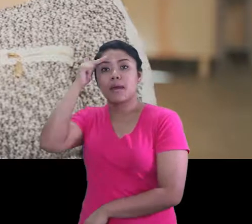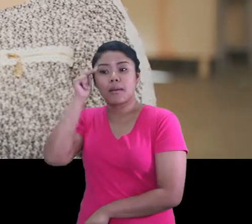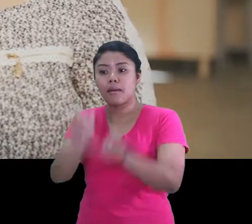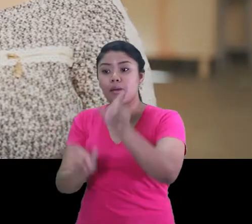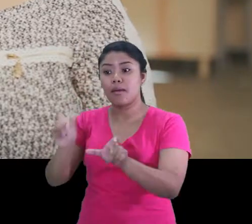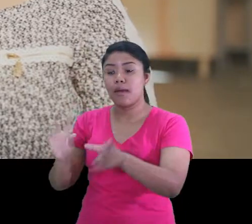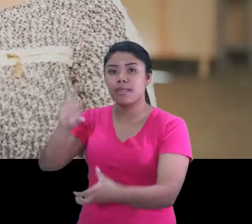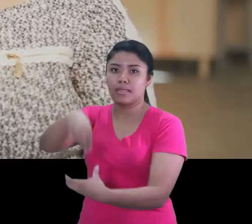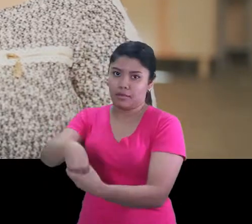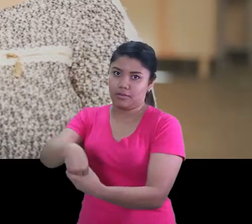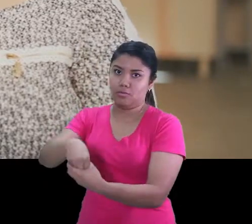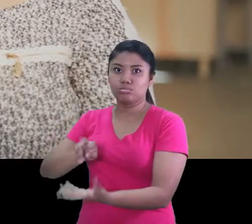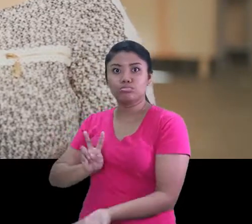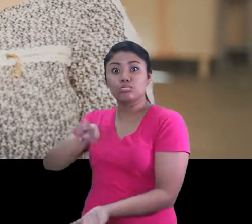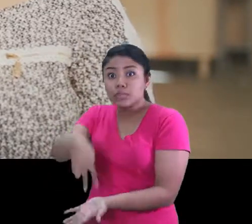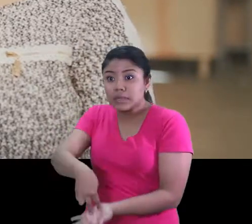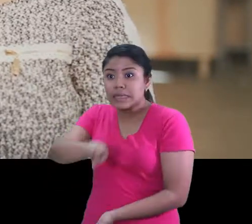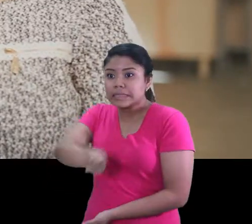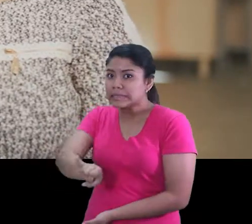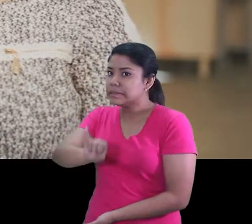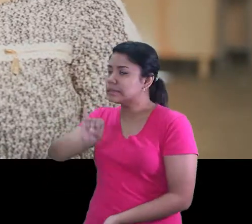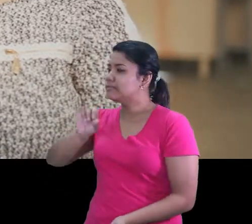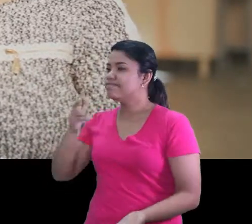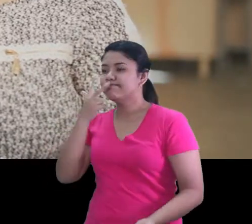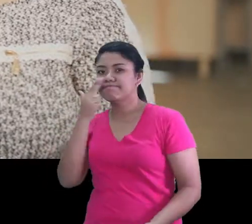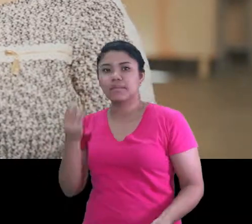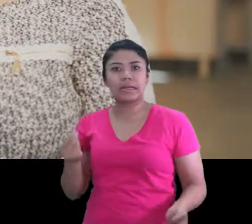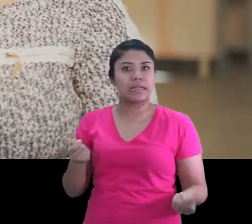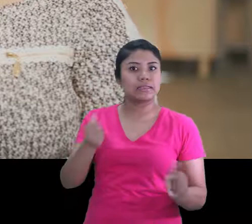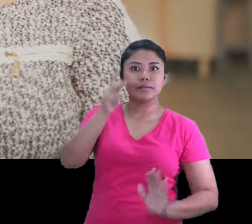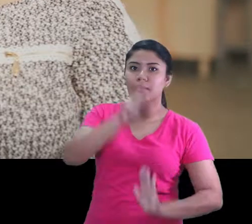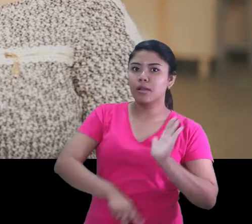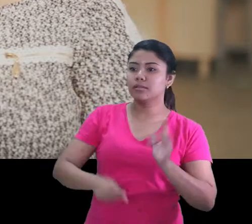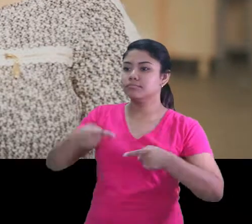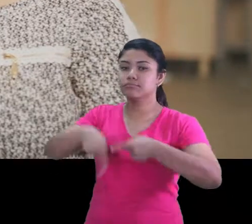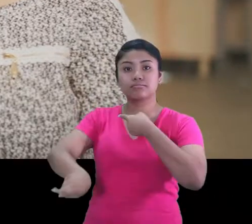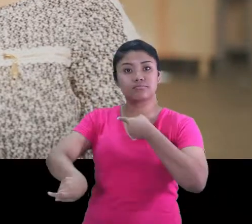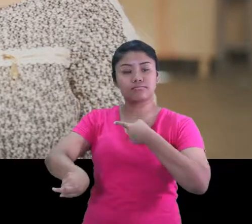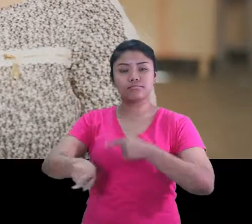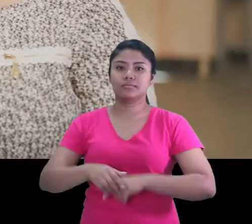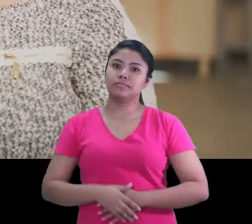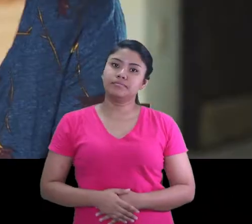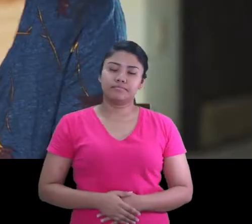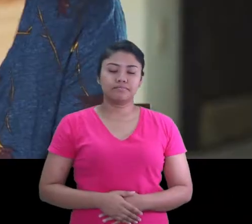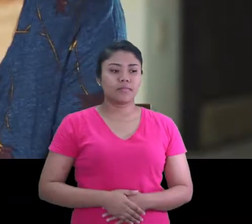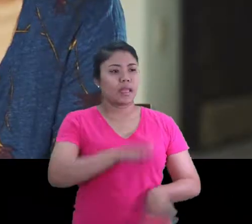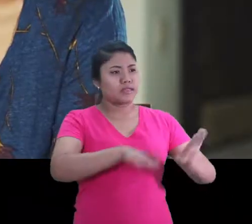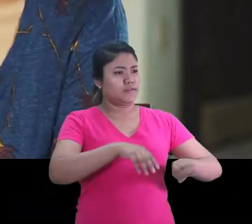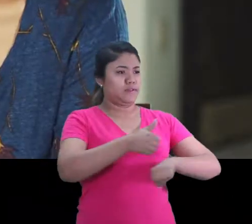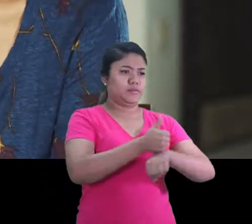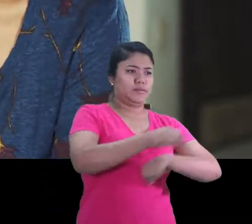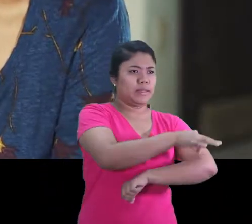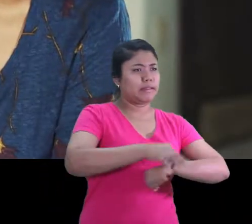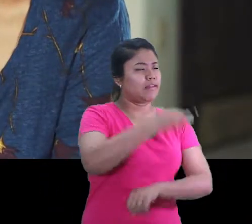estão dentro desse espaço. Então, se isso não ocorrer, a gente faz projetos sem sentido, né? Mas você tem um arquiteto